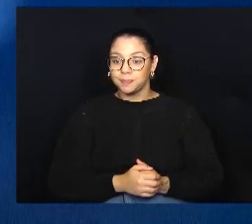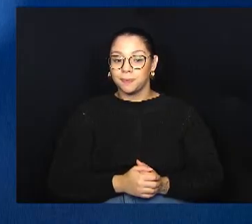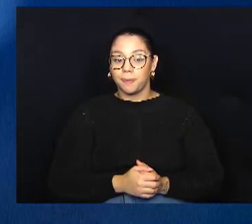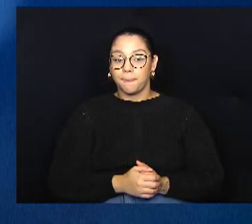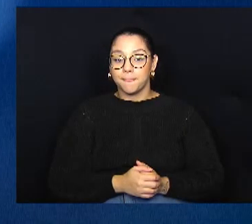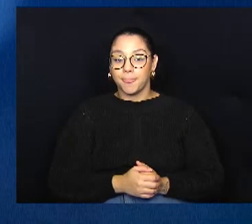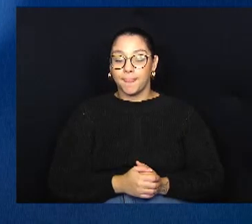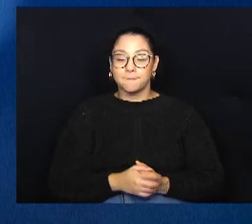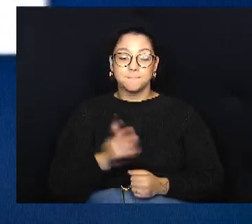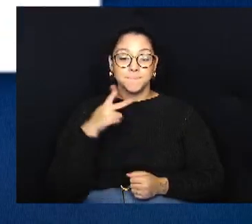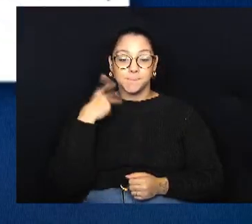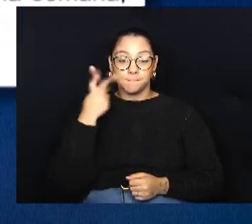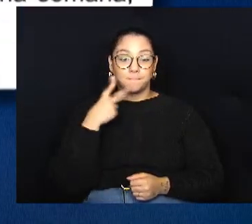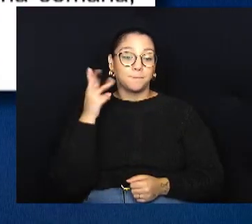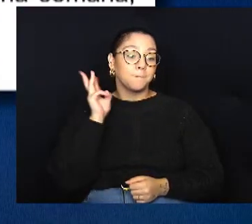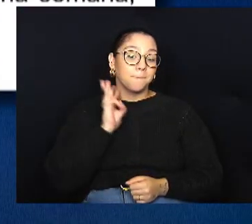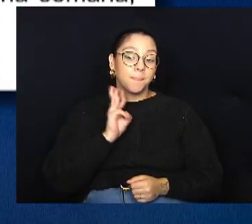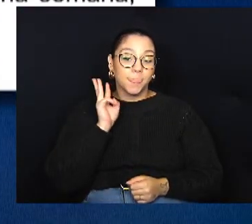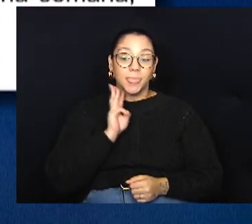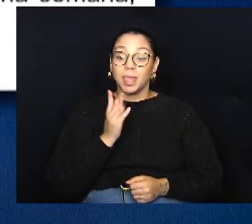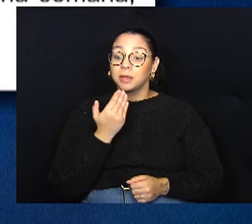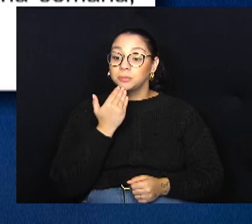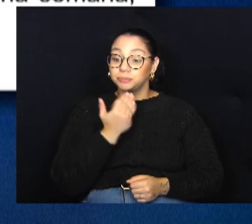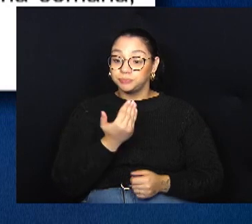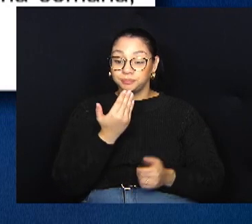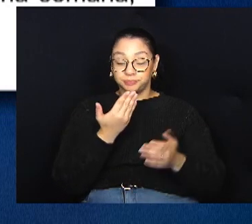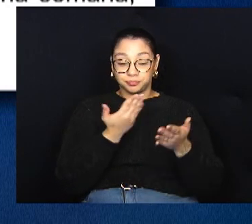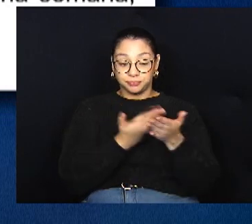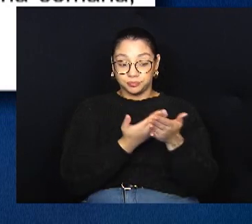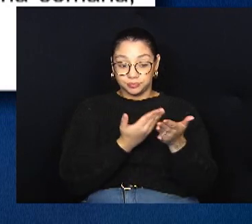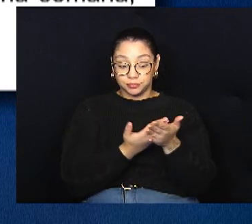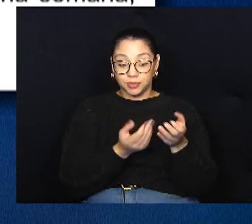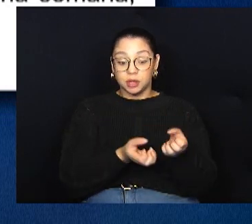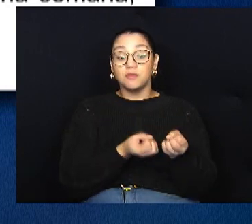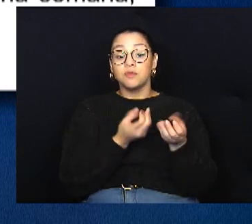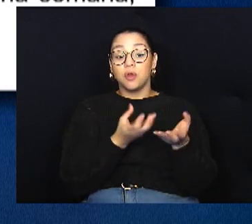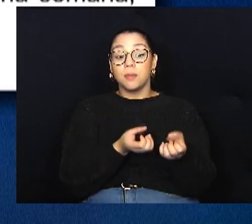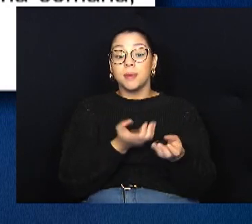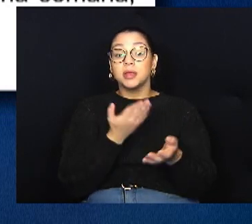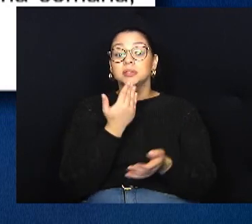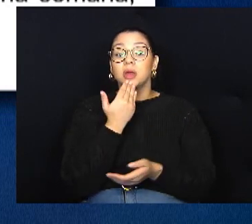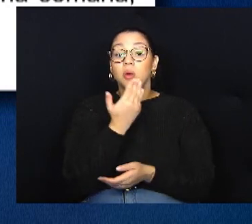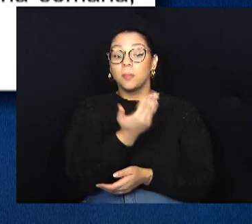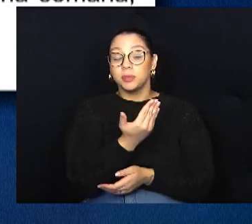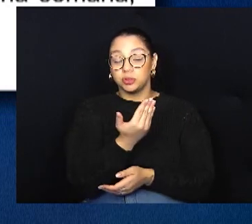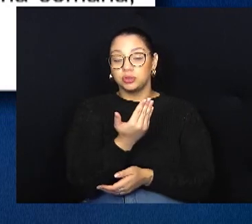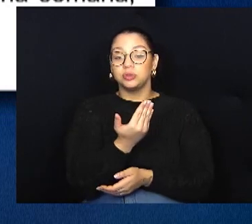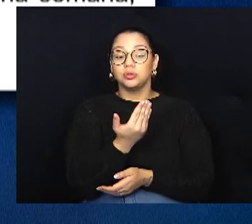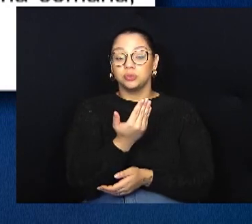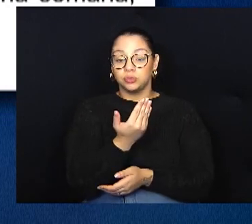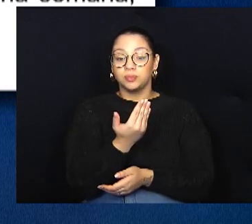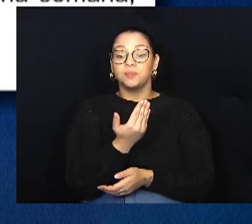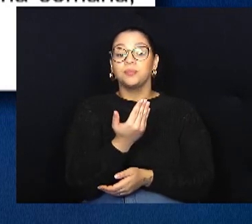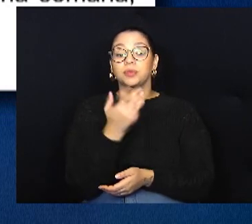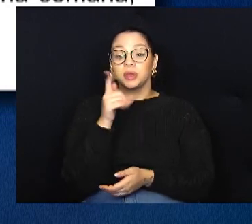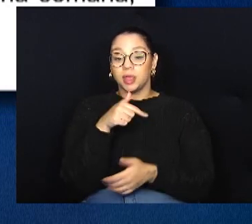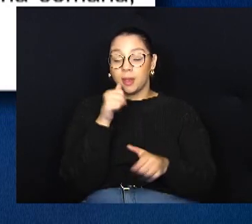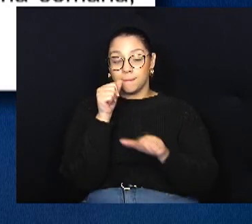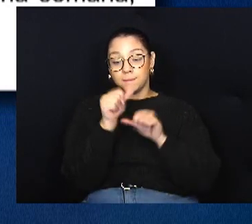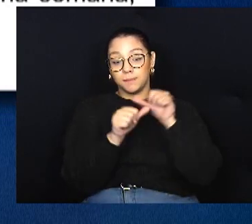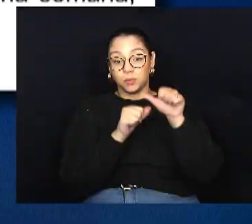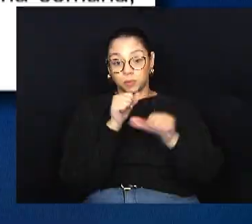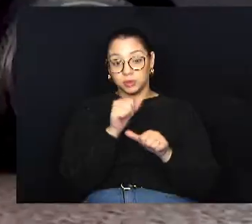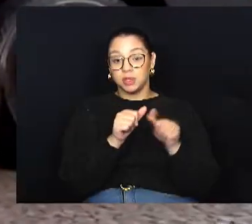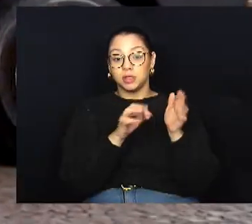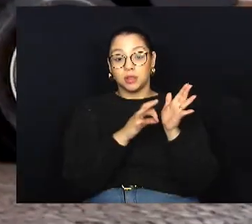O vereador Cecílio Santos protocolou um requerimento solicitando informações ao Executivo referente à alteração nos